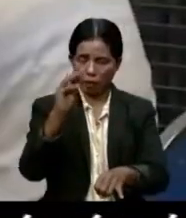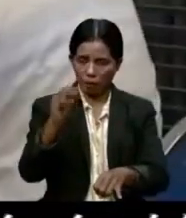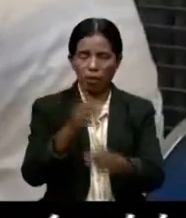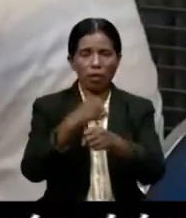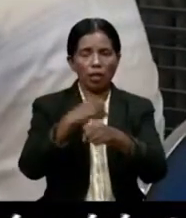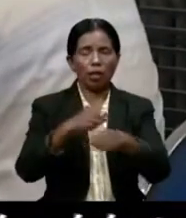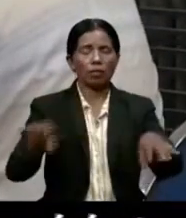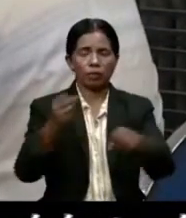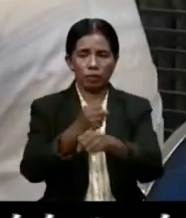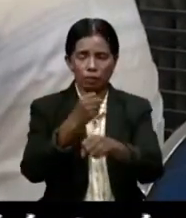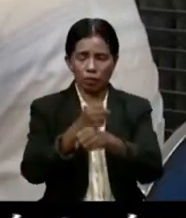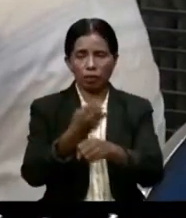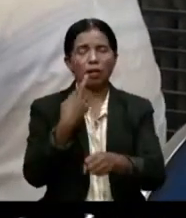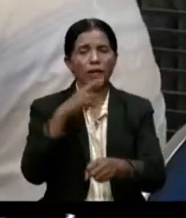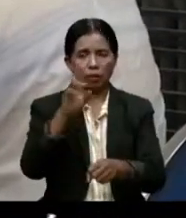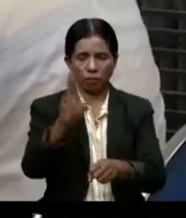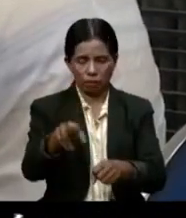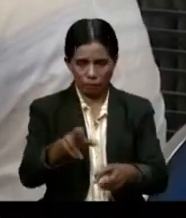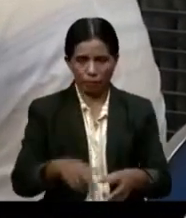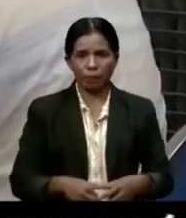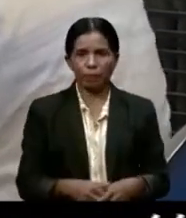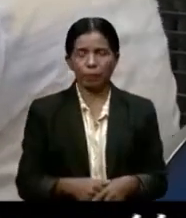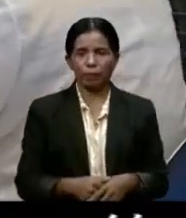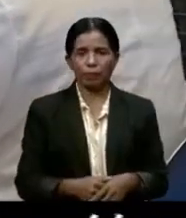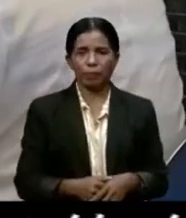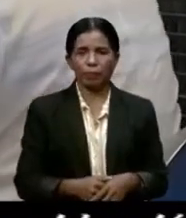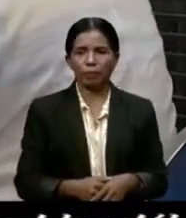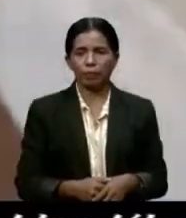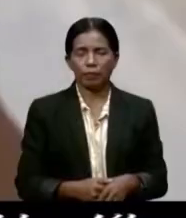halo on esforço, hori resolve. Azina Lola, Dilma Suzete, Gemeng.